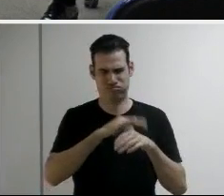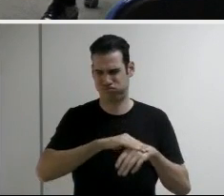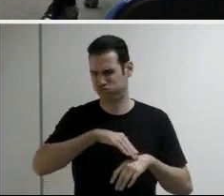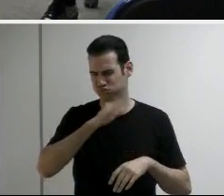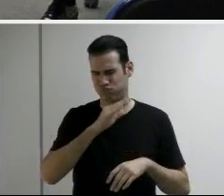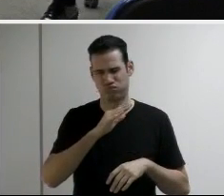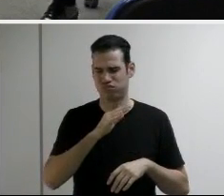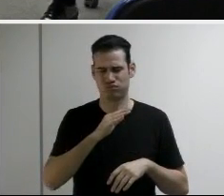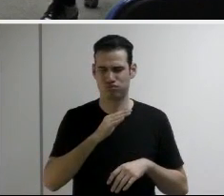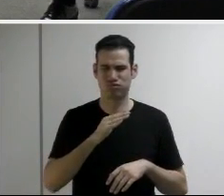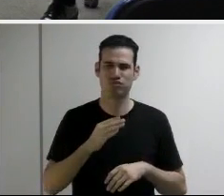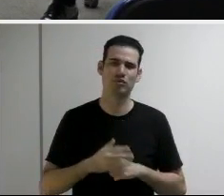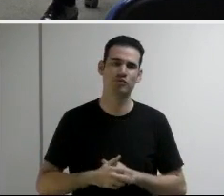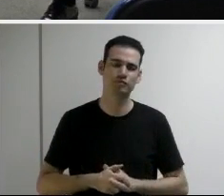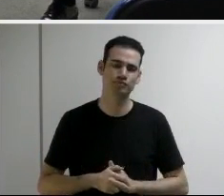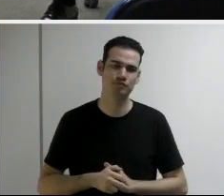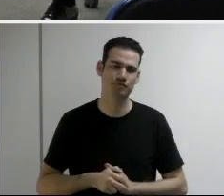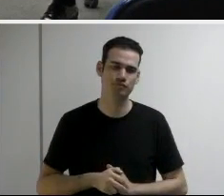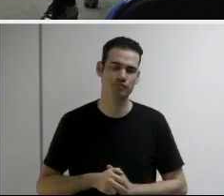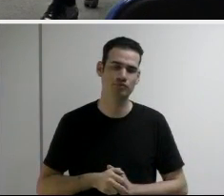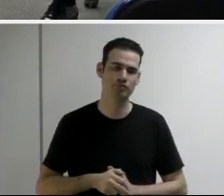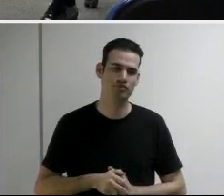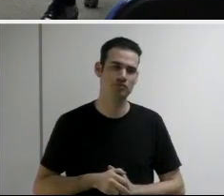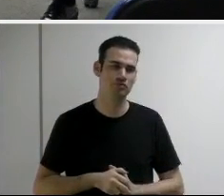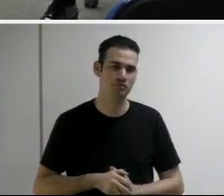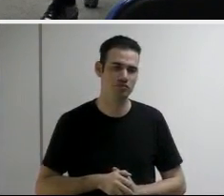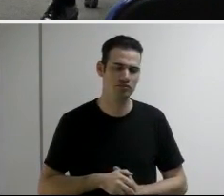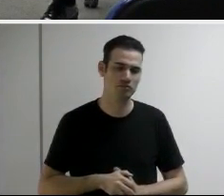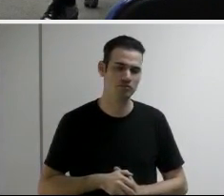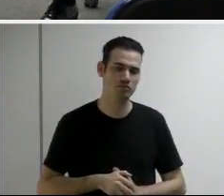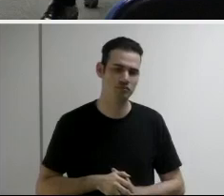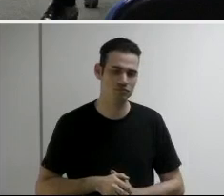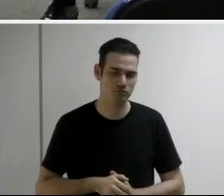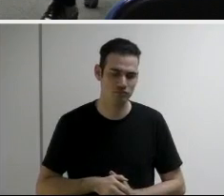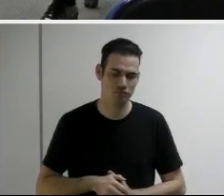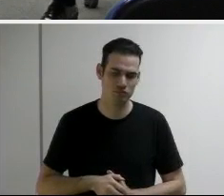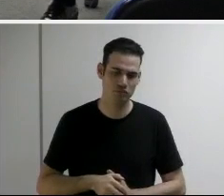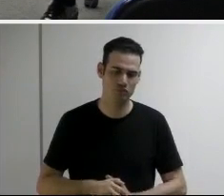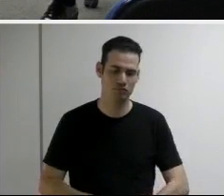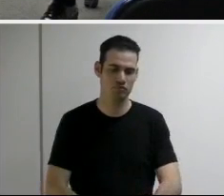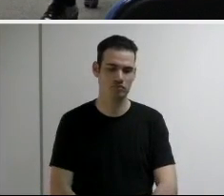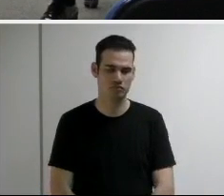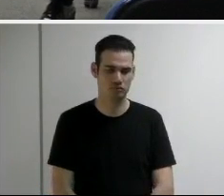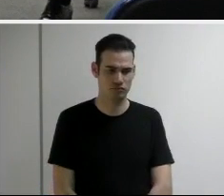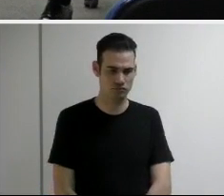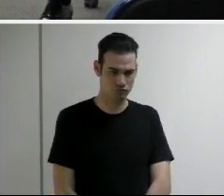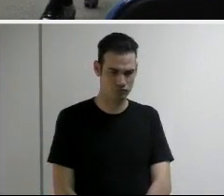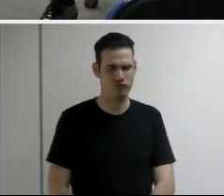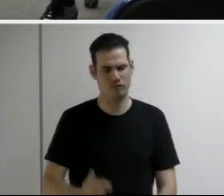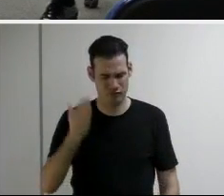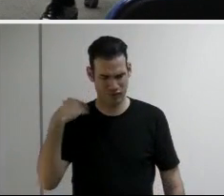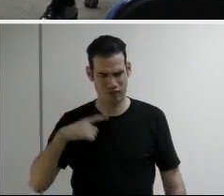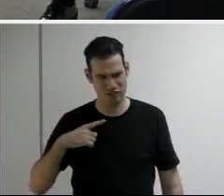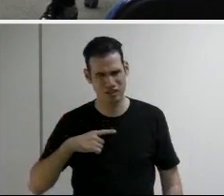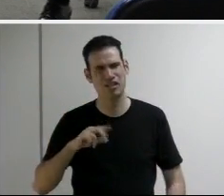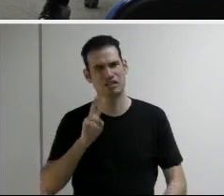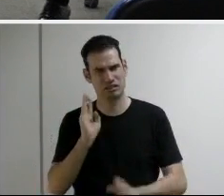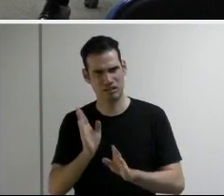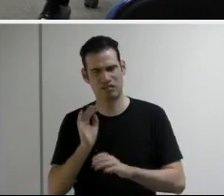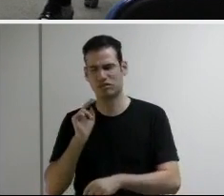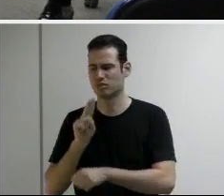O vacatio de 2 anos foi em grande parte por conta que não tinha tanta pressa, porque os países já praticavam a proteção de dados, e não tanto pela